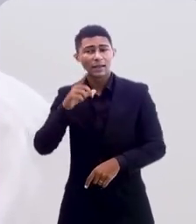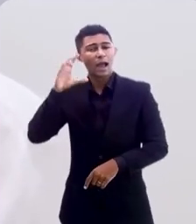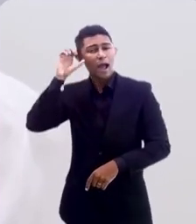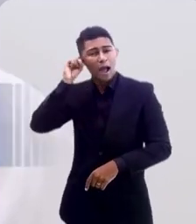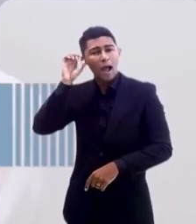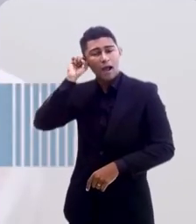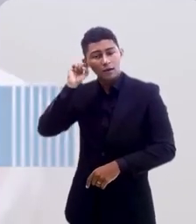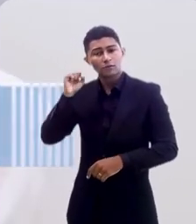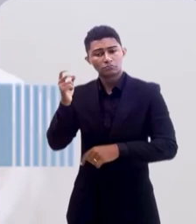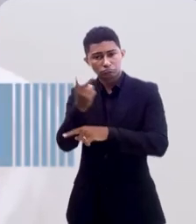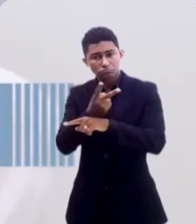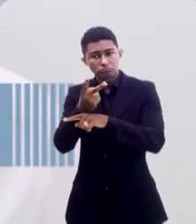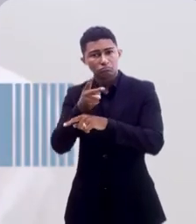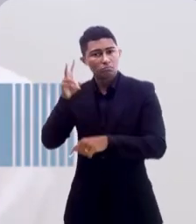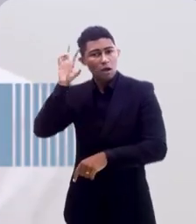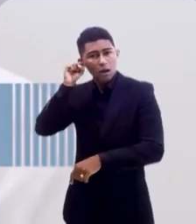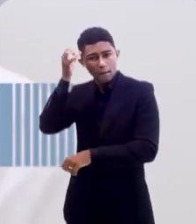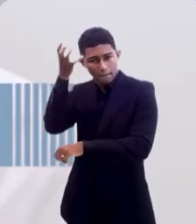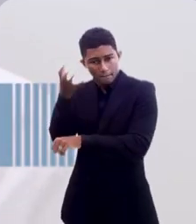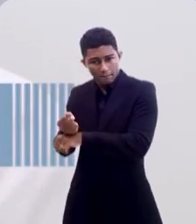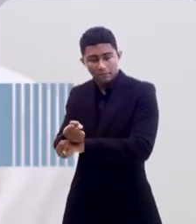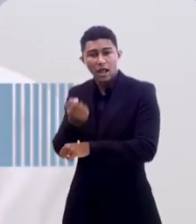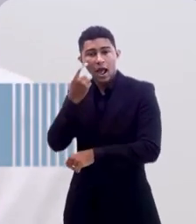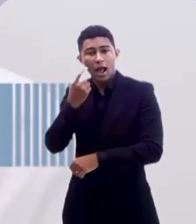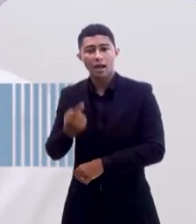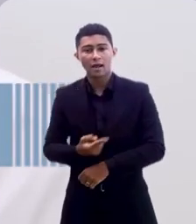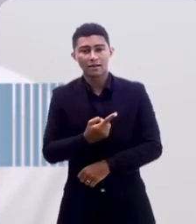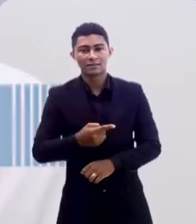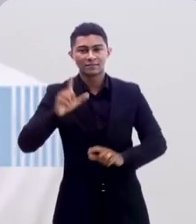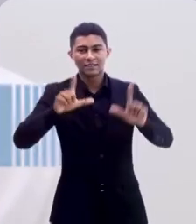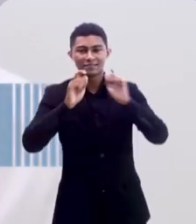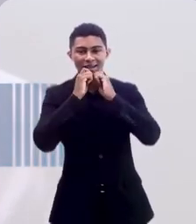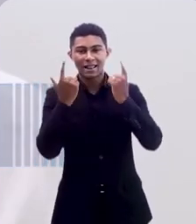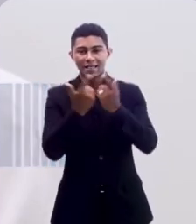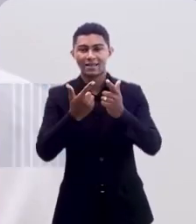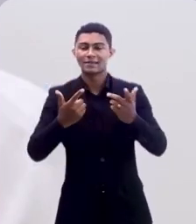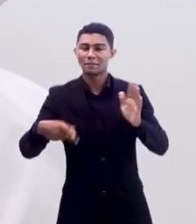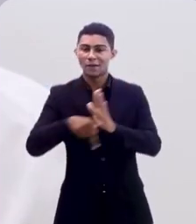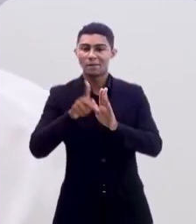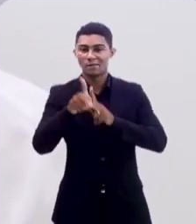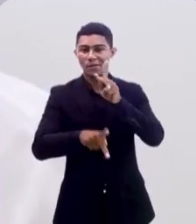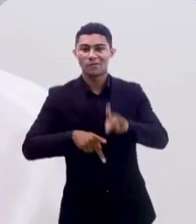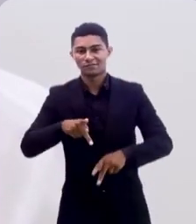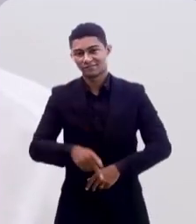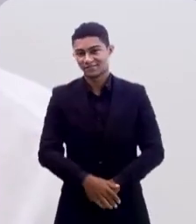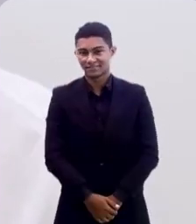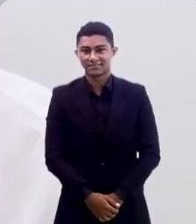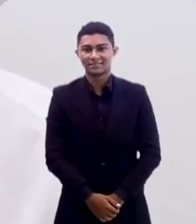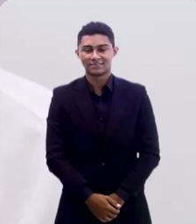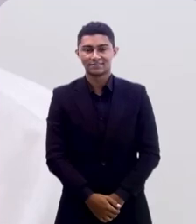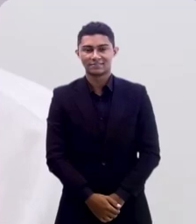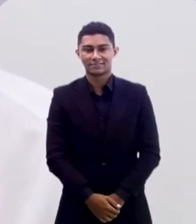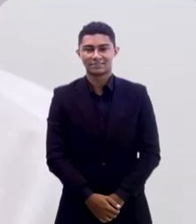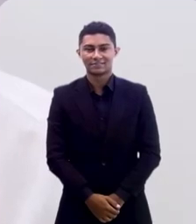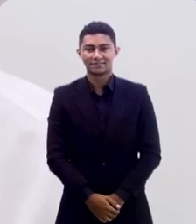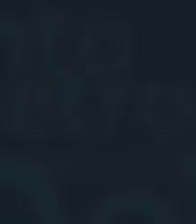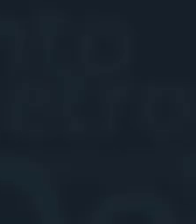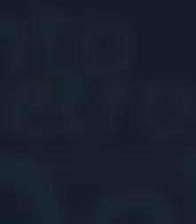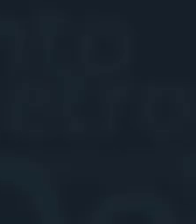disponível em áudio. É só procurar pelo podcast Quero Discutir o Meu Estado. TV Alerj, o canal do povo. Até a próxima.